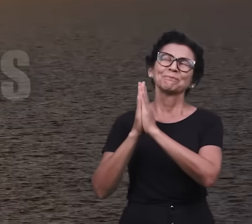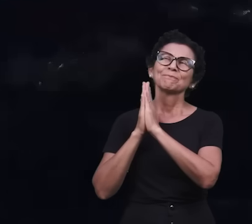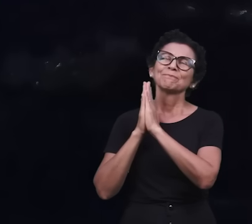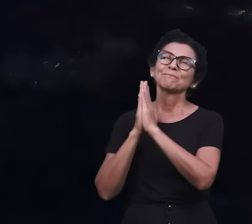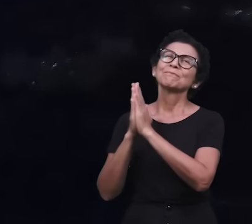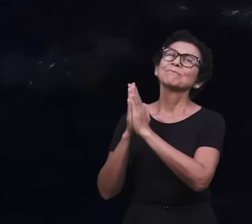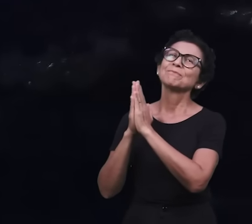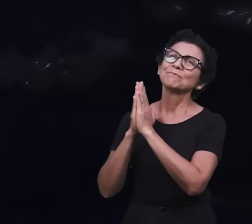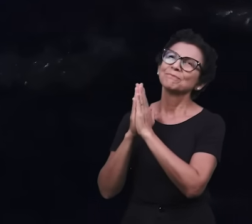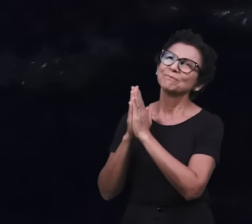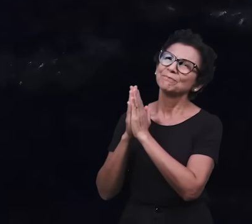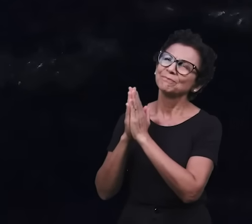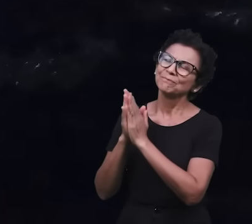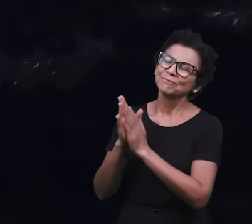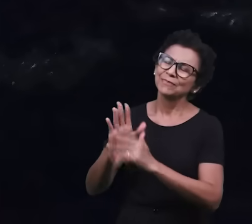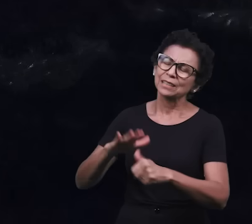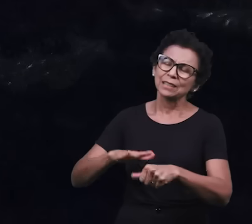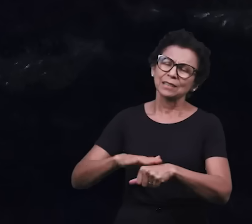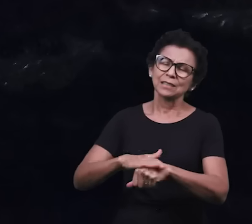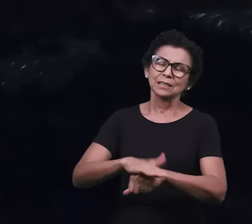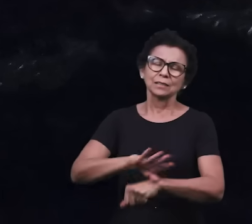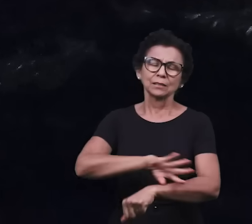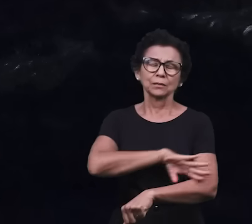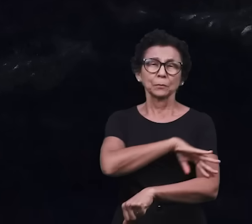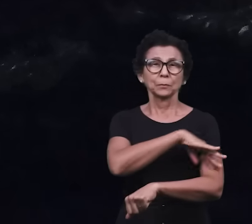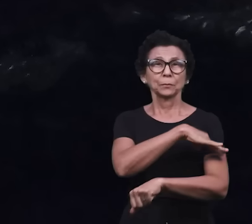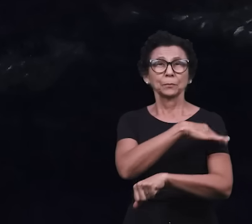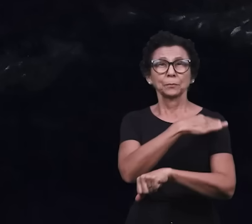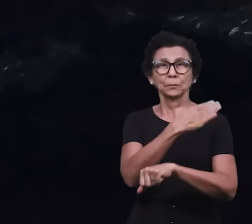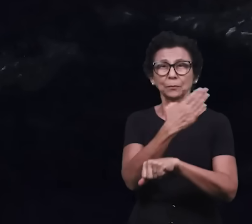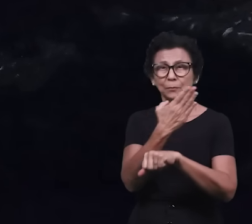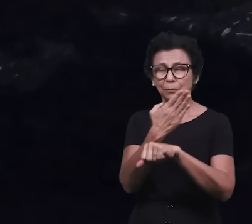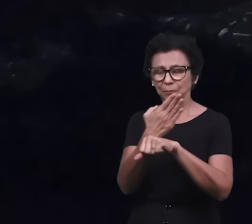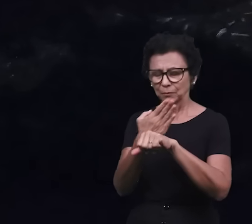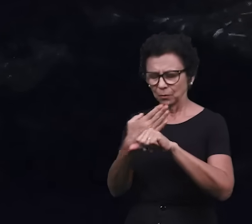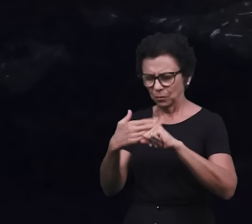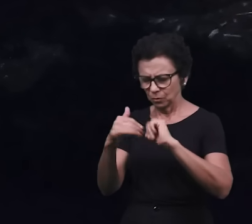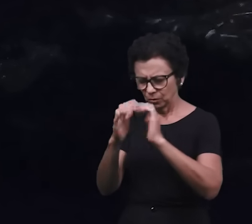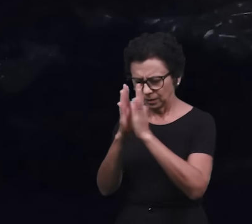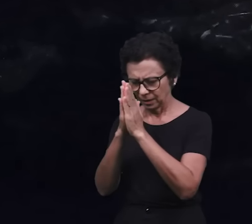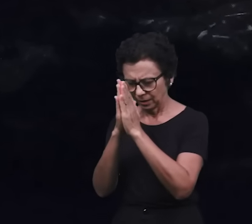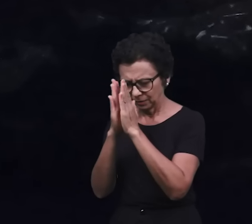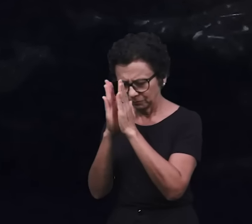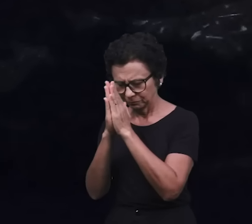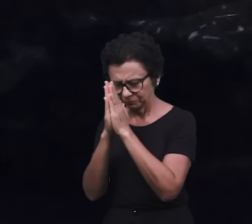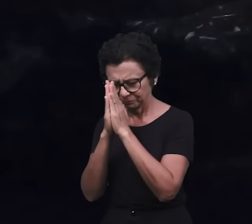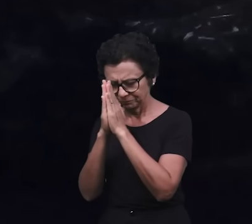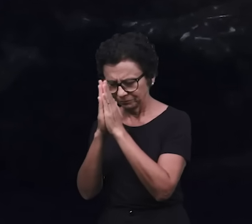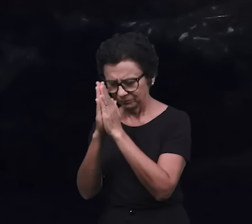voz, em longas noites eu a Ti